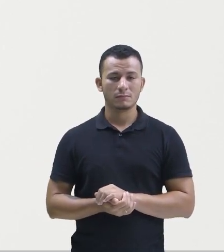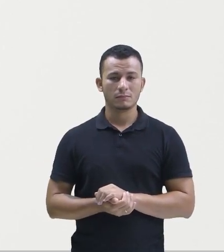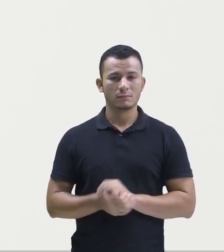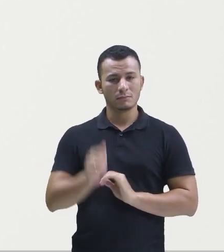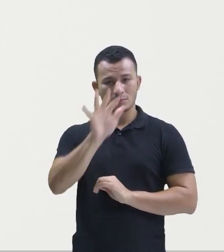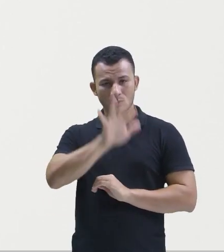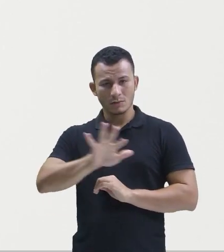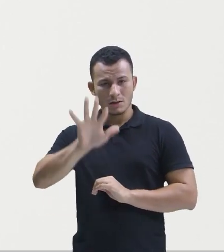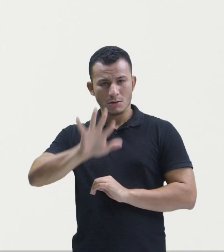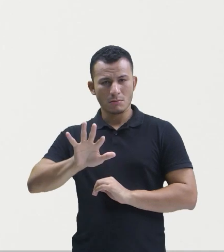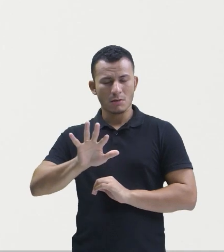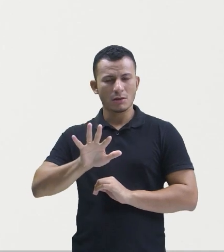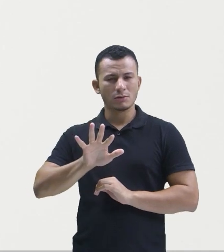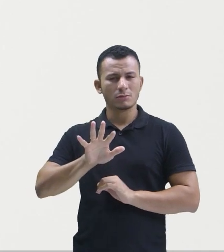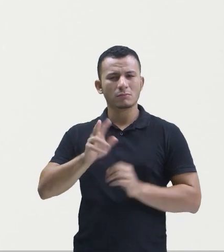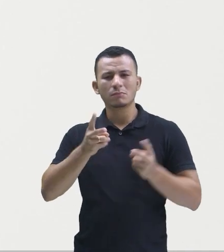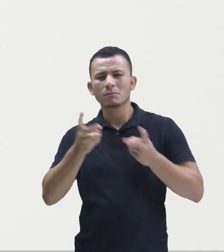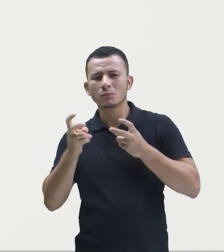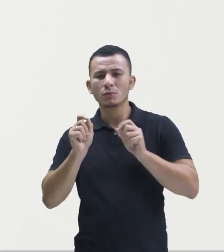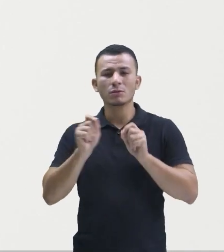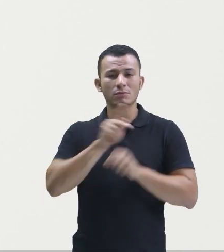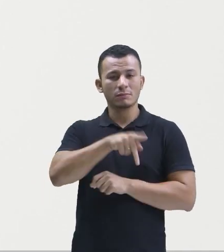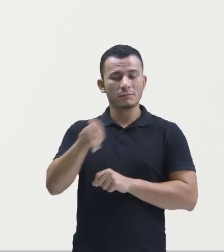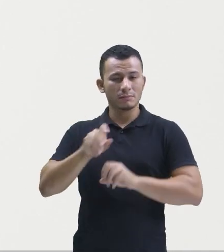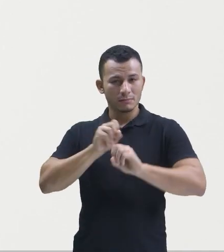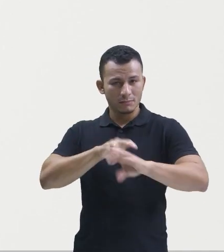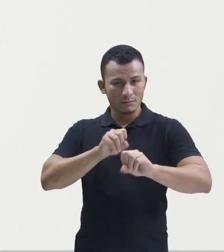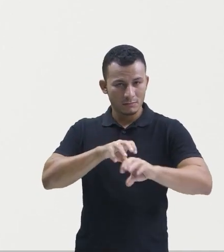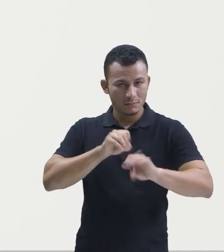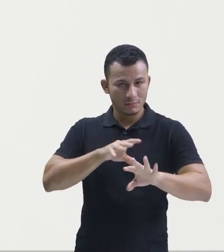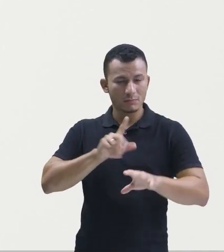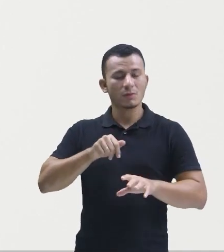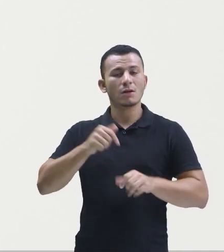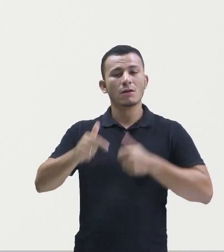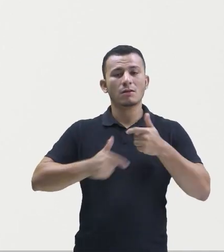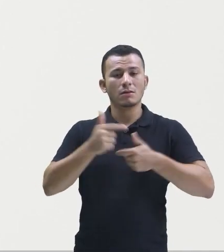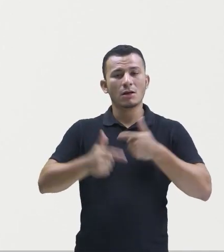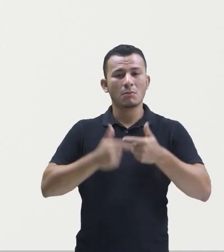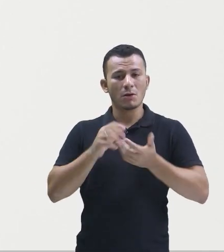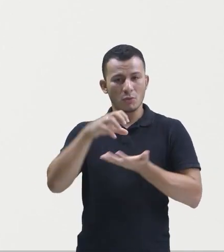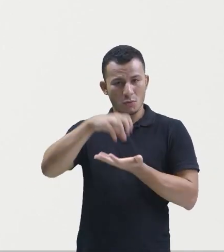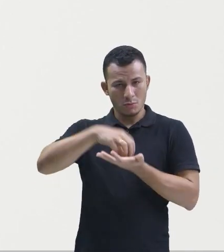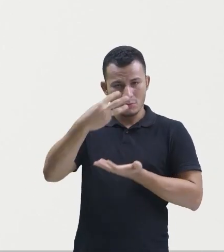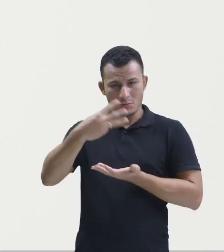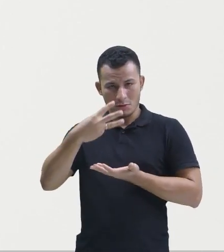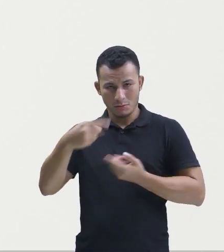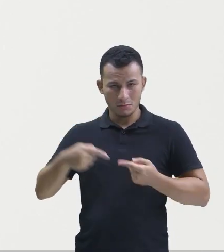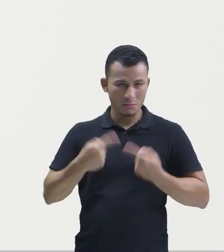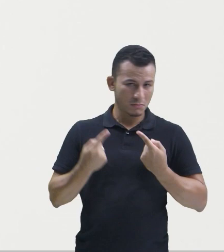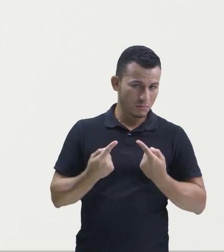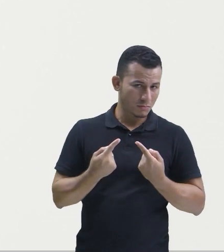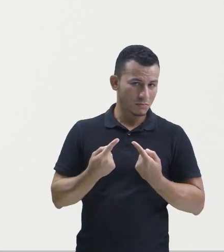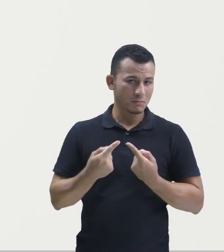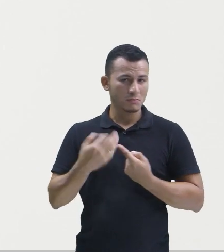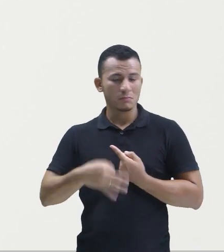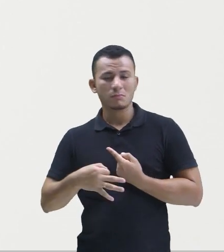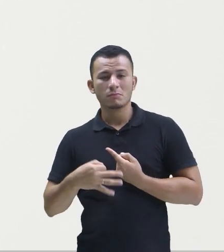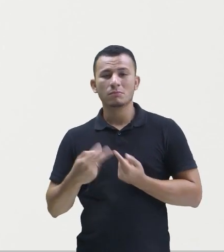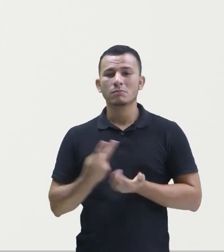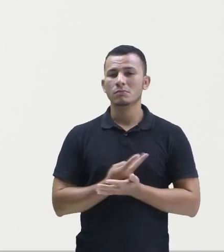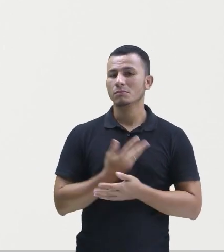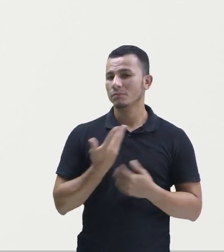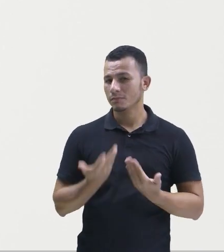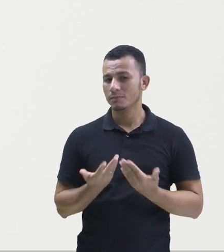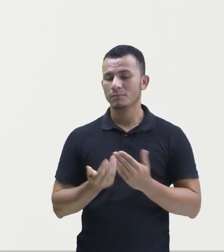A imagem 1 ilustra um professor lecionando. Essa atividade representa o setor terciário. Certo, crianças?